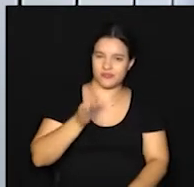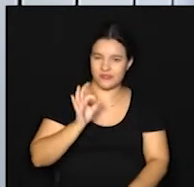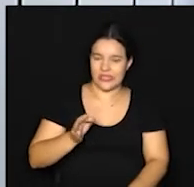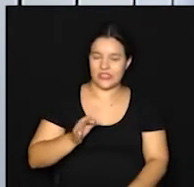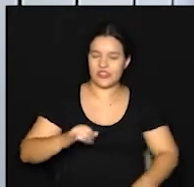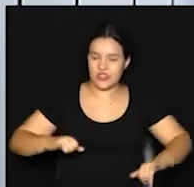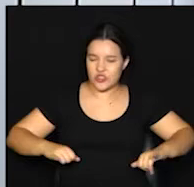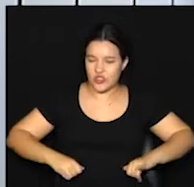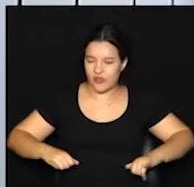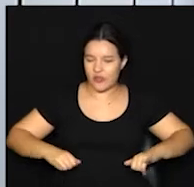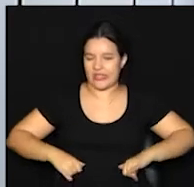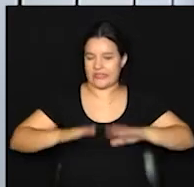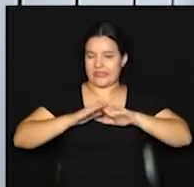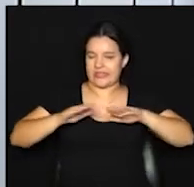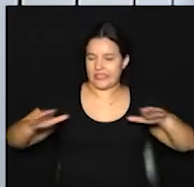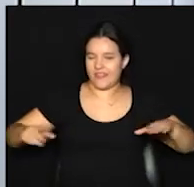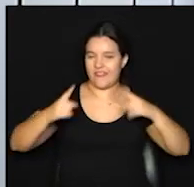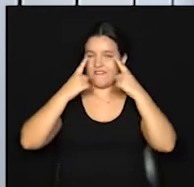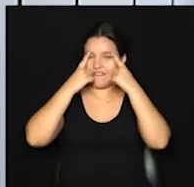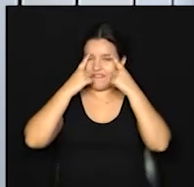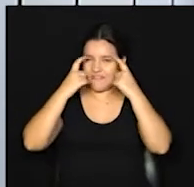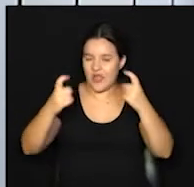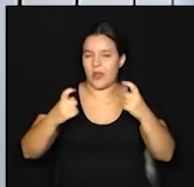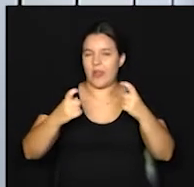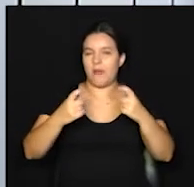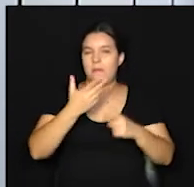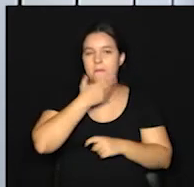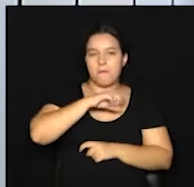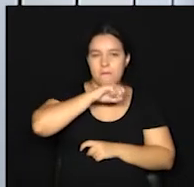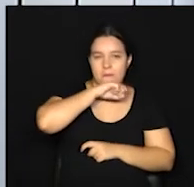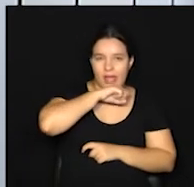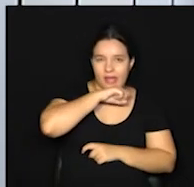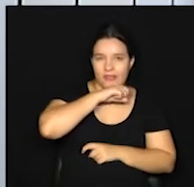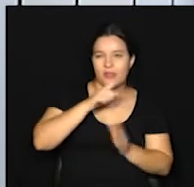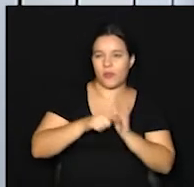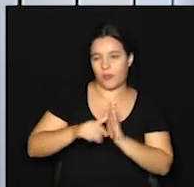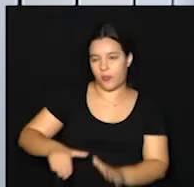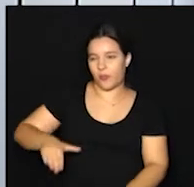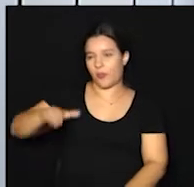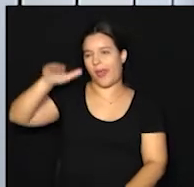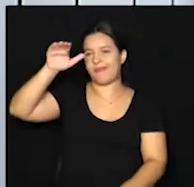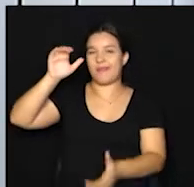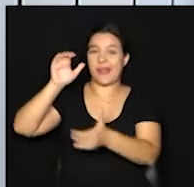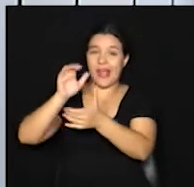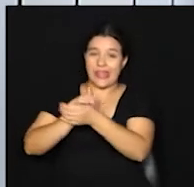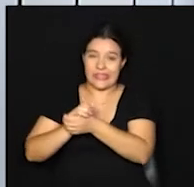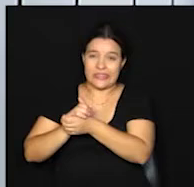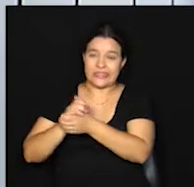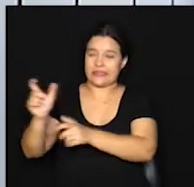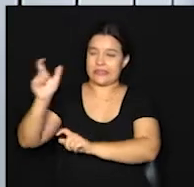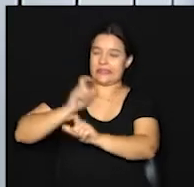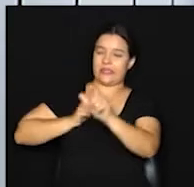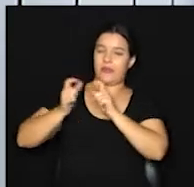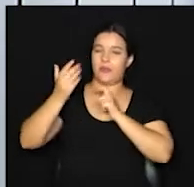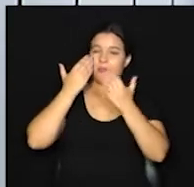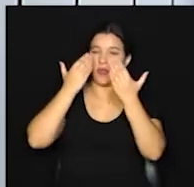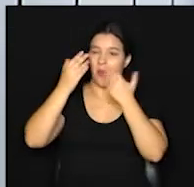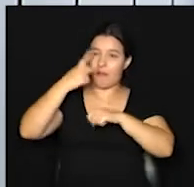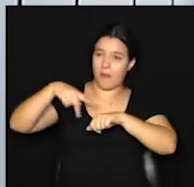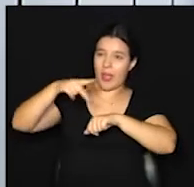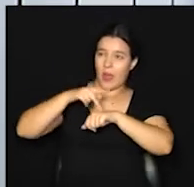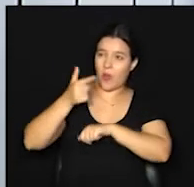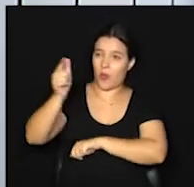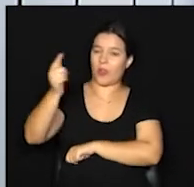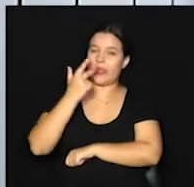infância difícil em que sofreu violência física, depois, já na fase adulta, uma violência psicológica em outro país, com uma